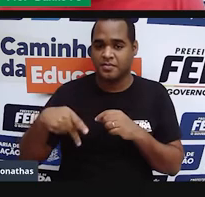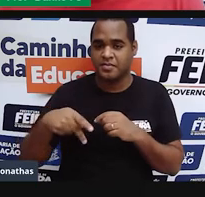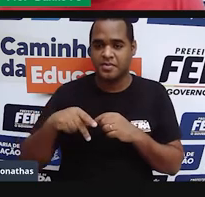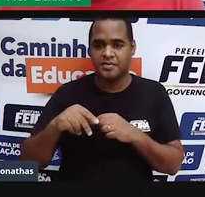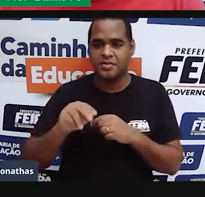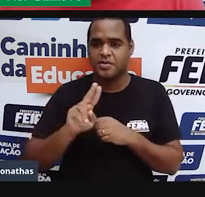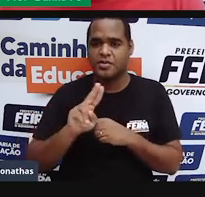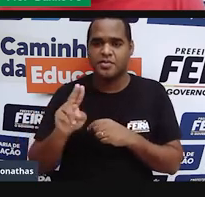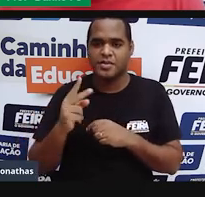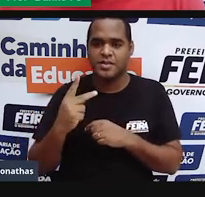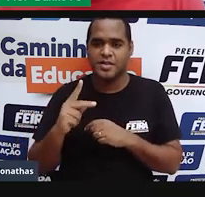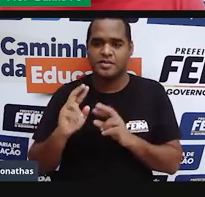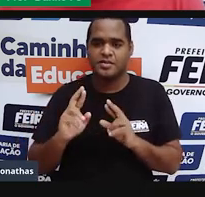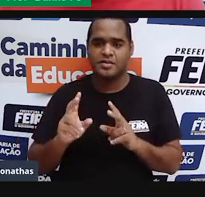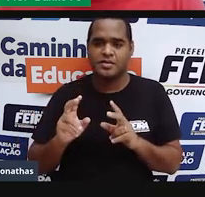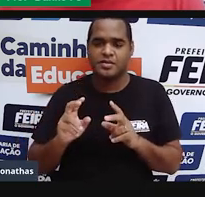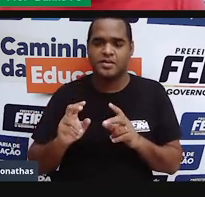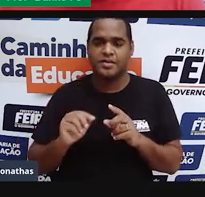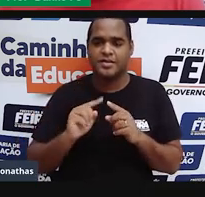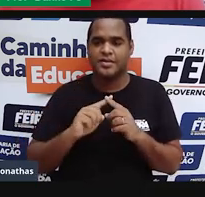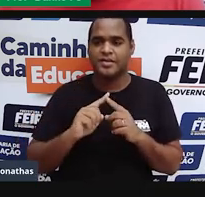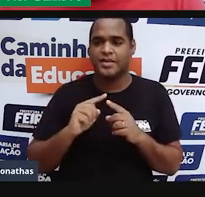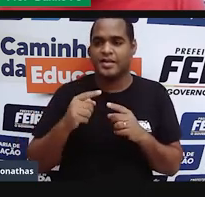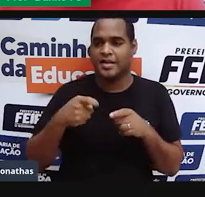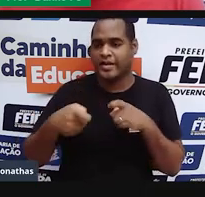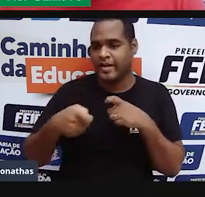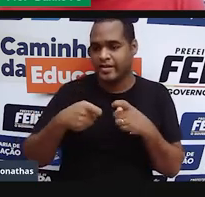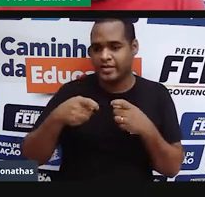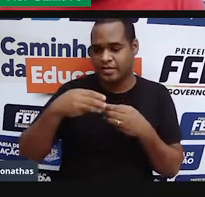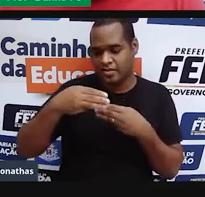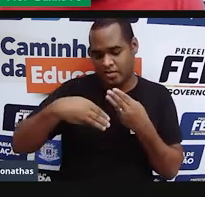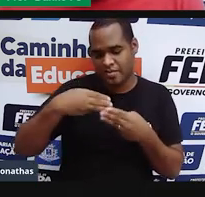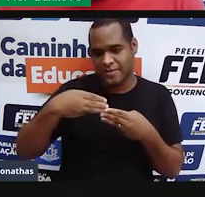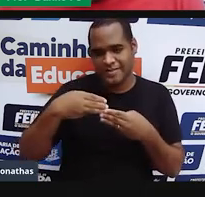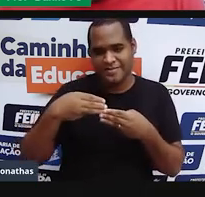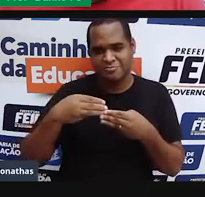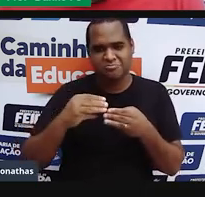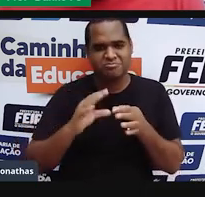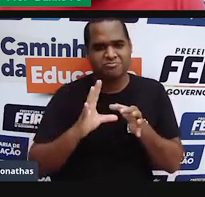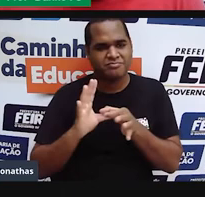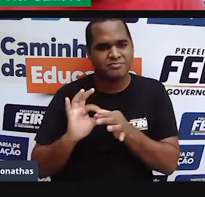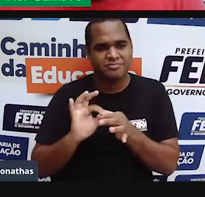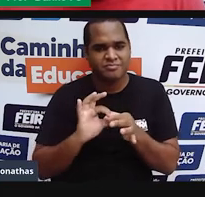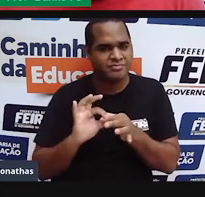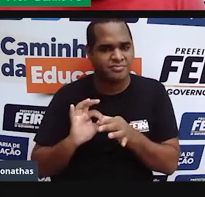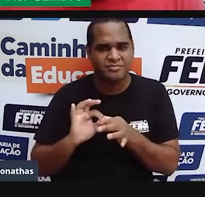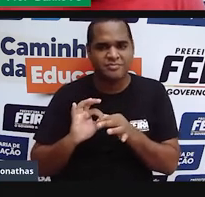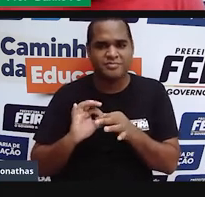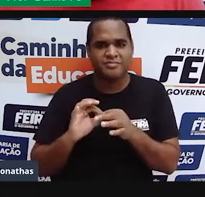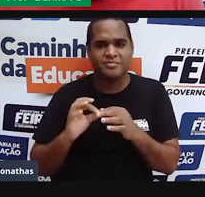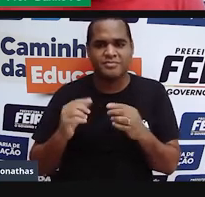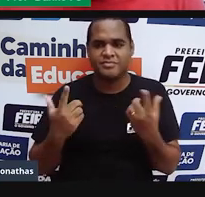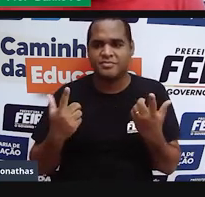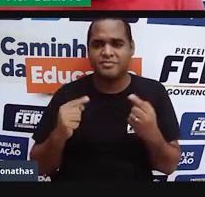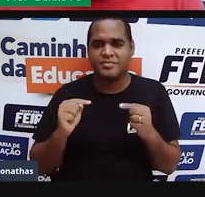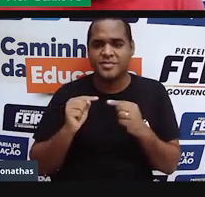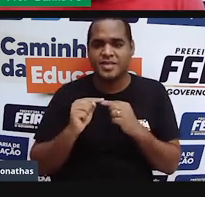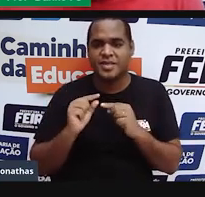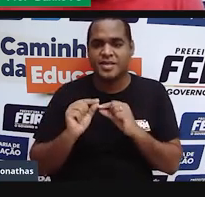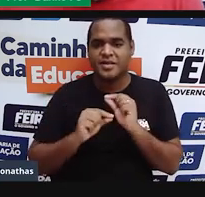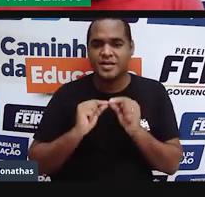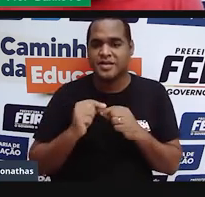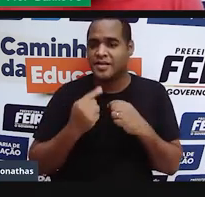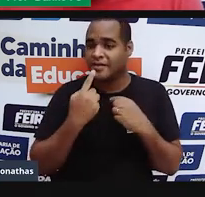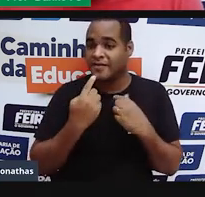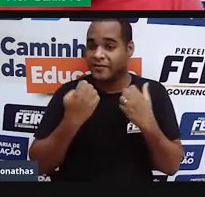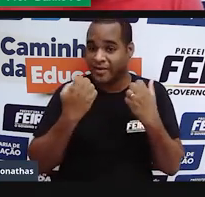com esse nome. Eles usam a expressão a Guerra da Tríplice Aliança. Isso é um